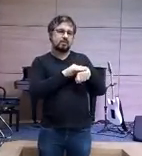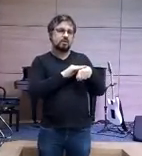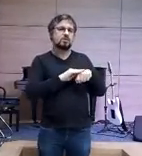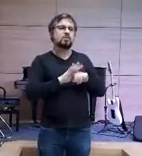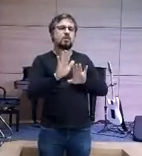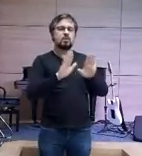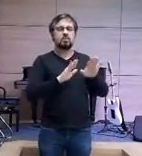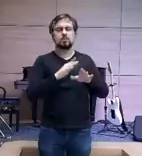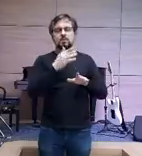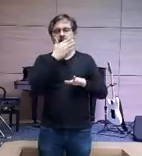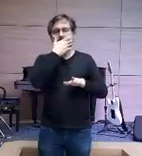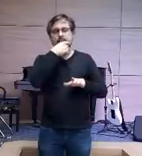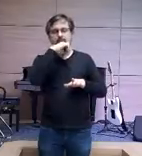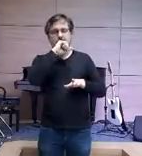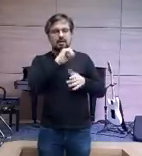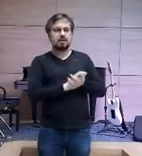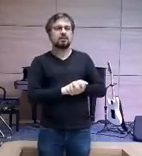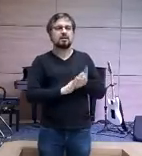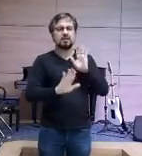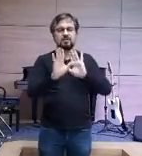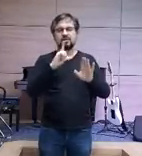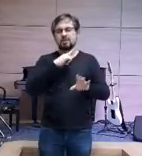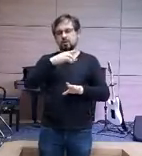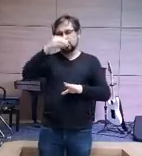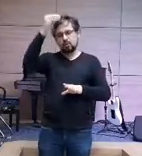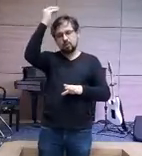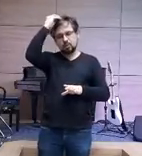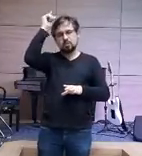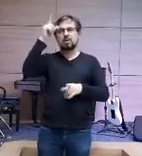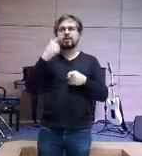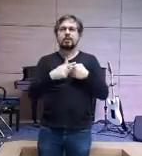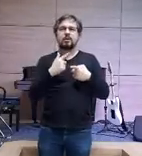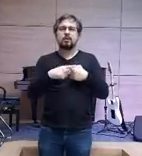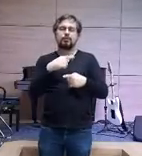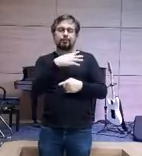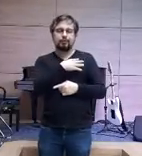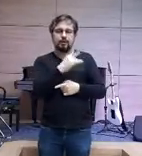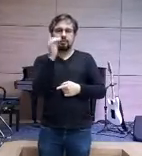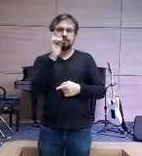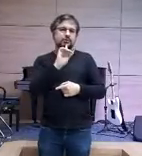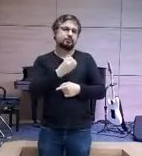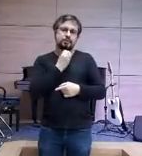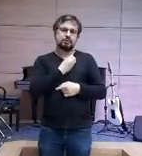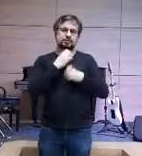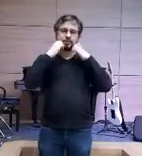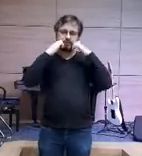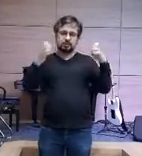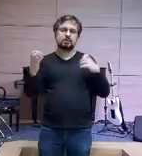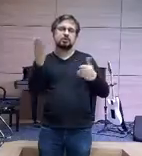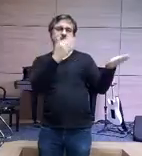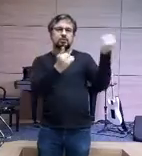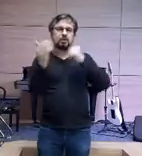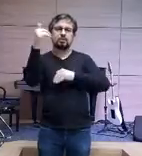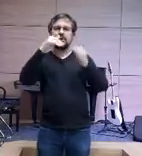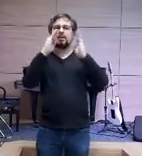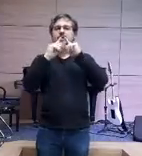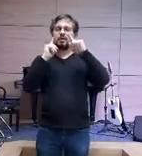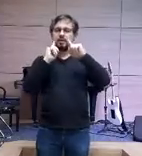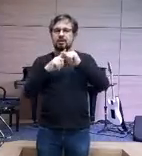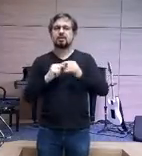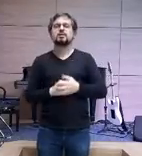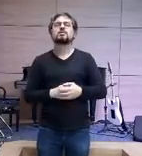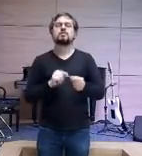e muitos pais se culpam né porque os filhos não estão no evangelho E trouxeram a igreja